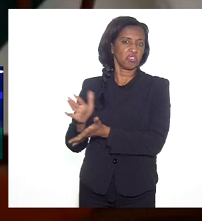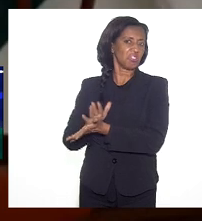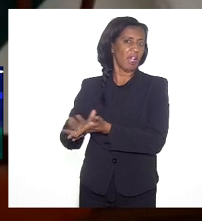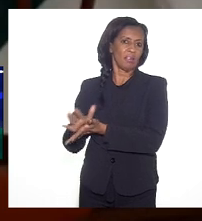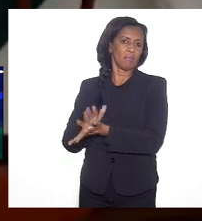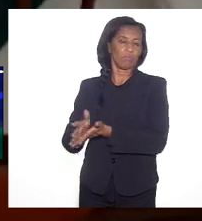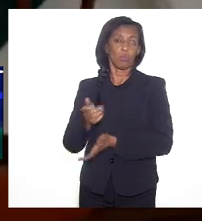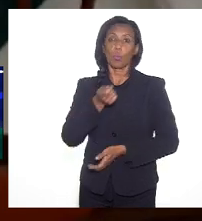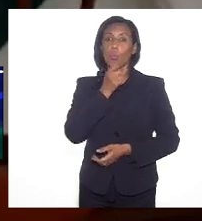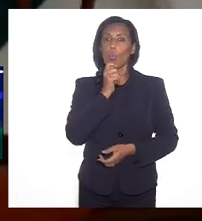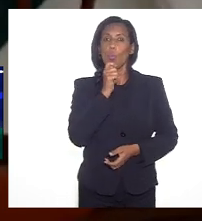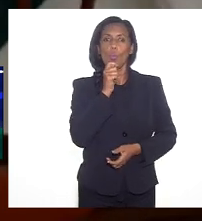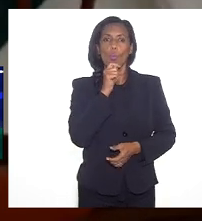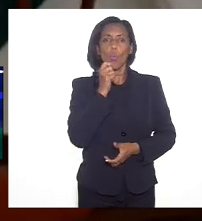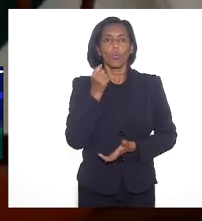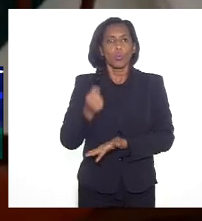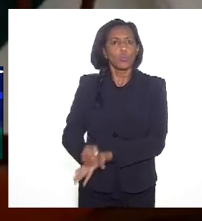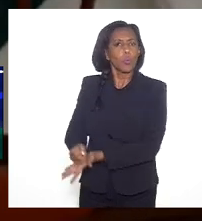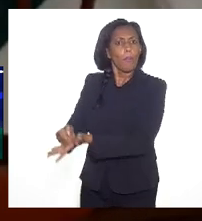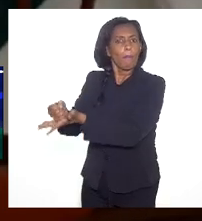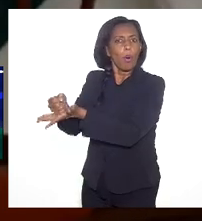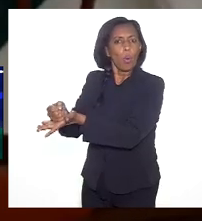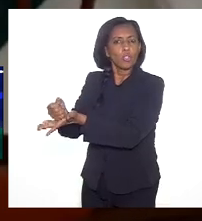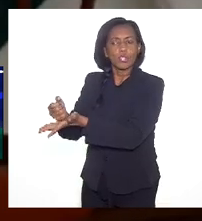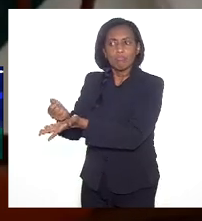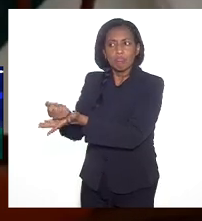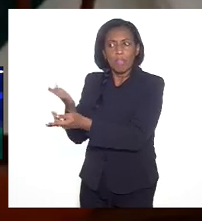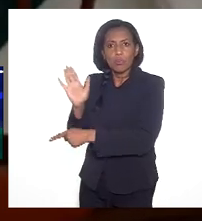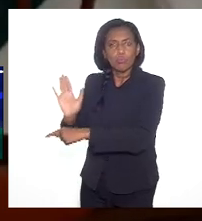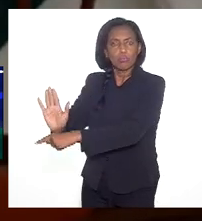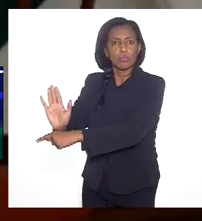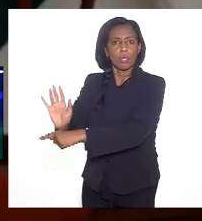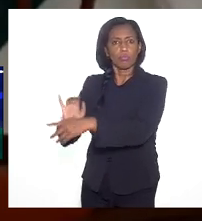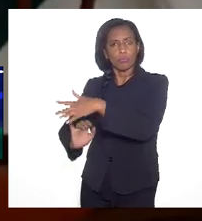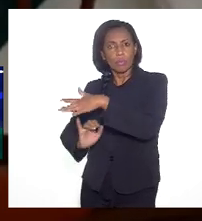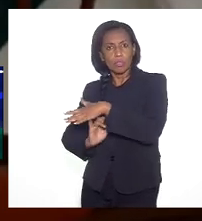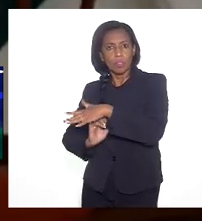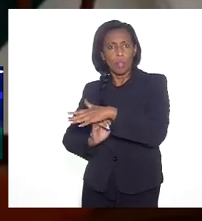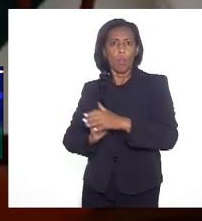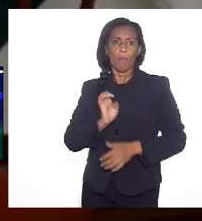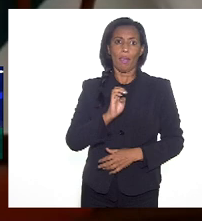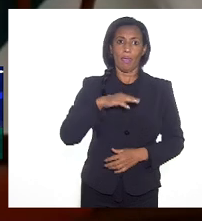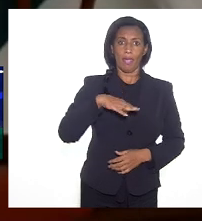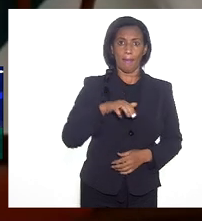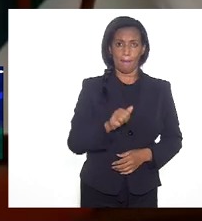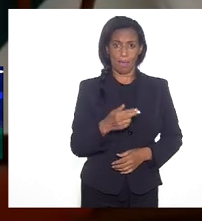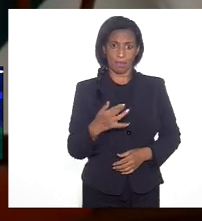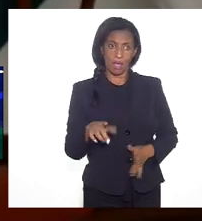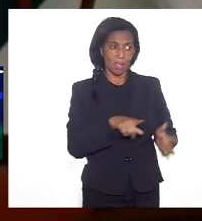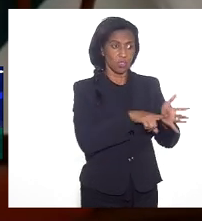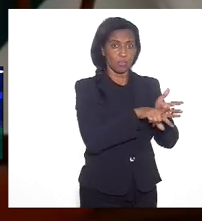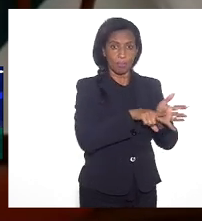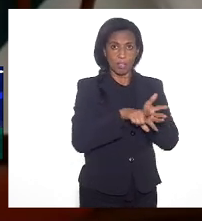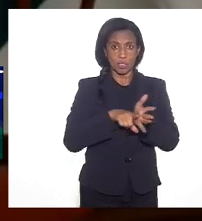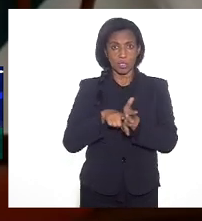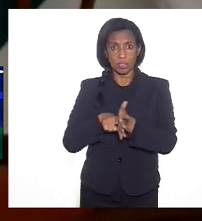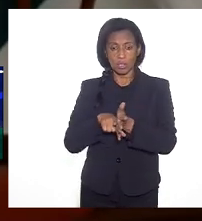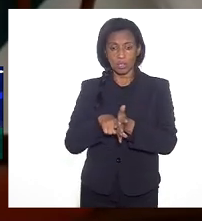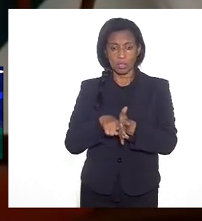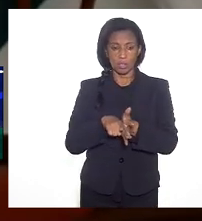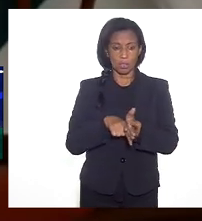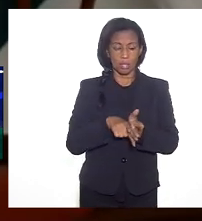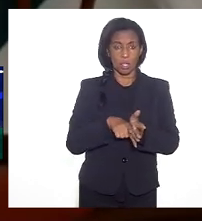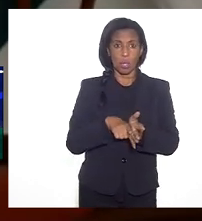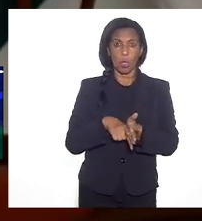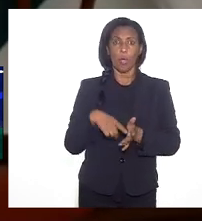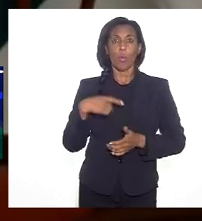um suporte de fato de uma instituição como a EMATER e de pesquisas como a PESAGRO